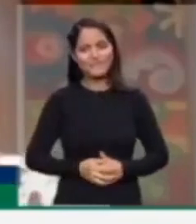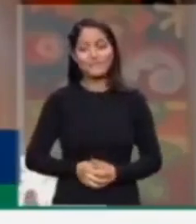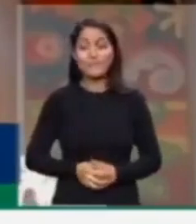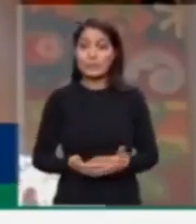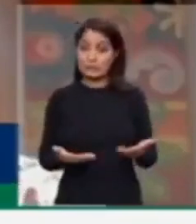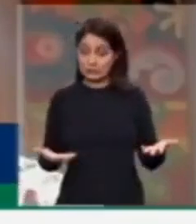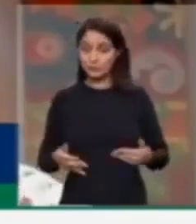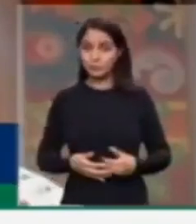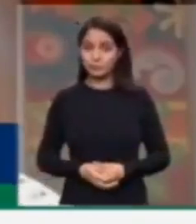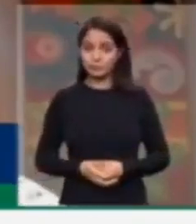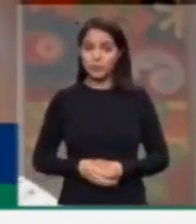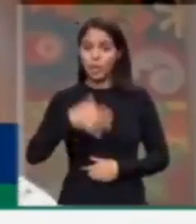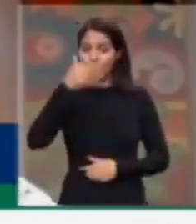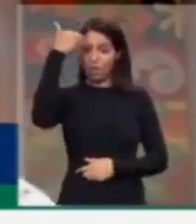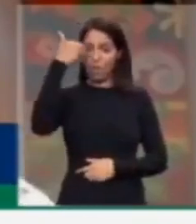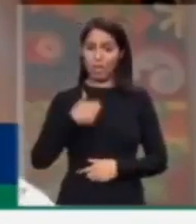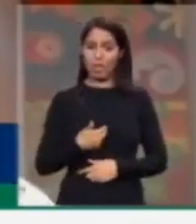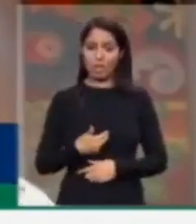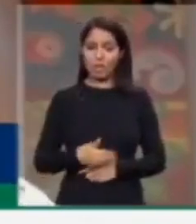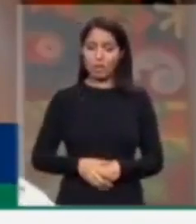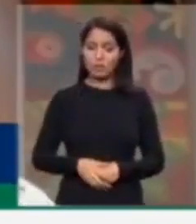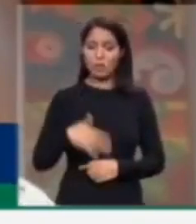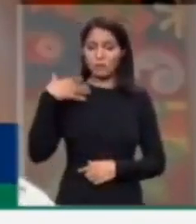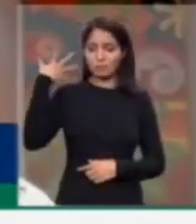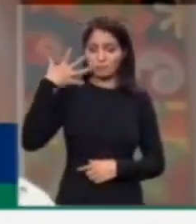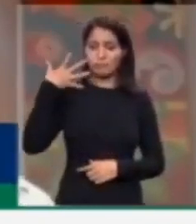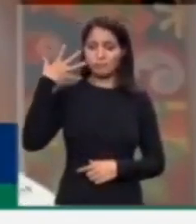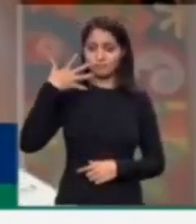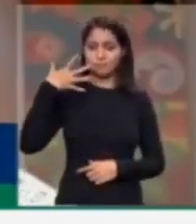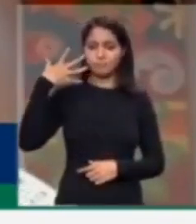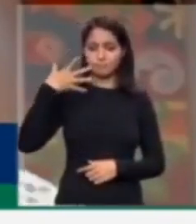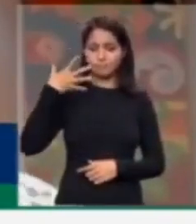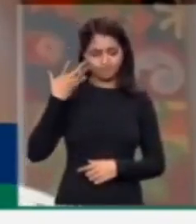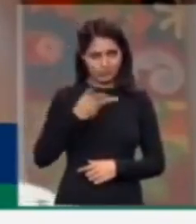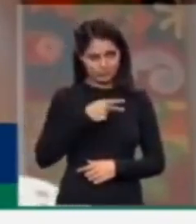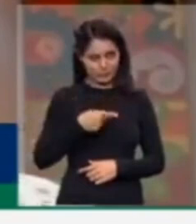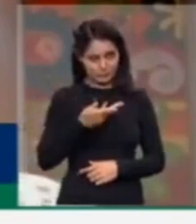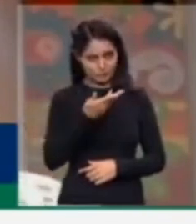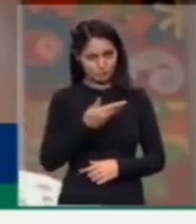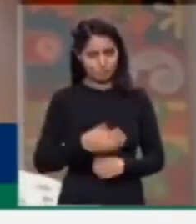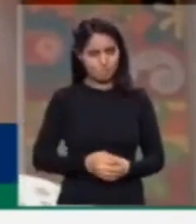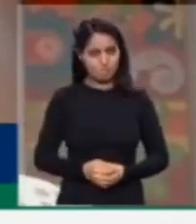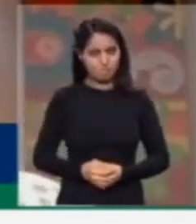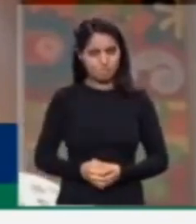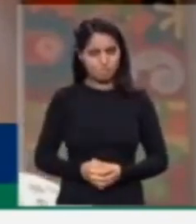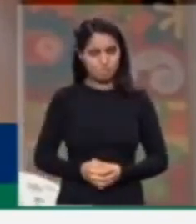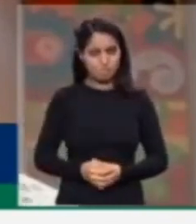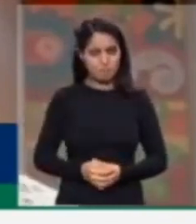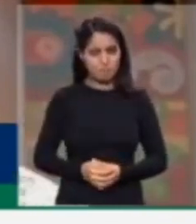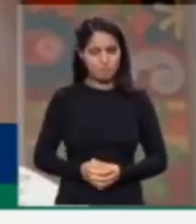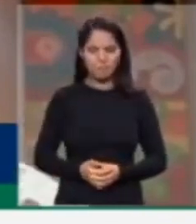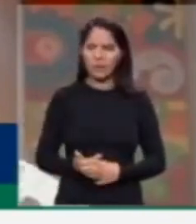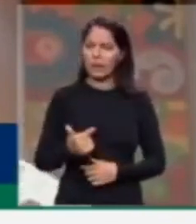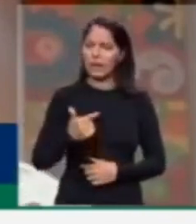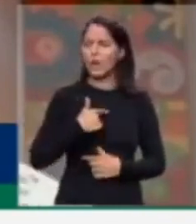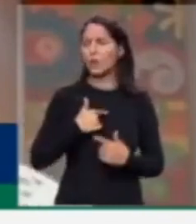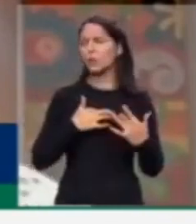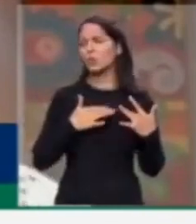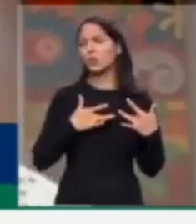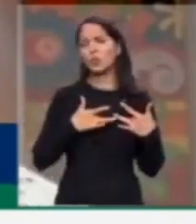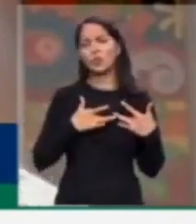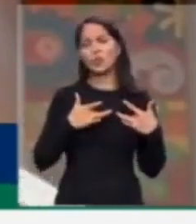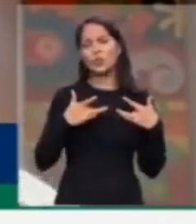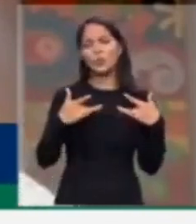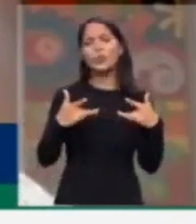Eu gostaria de abrir a minha fala neste momento, presidente, prestando a minha mais absoluta solidariedade à